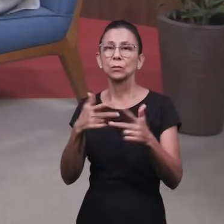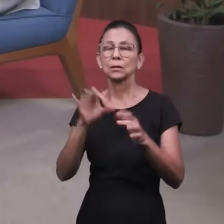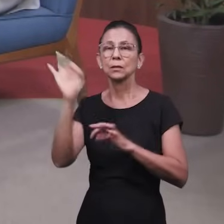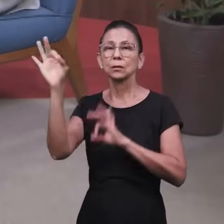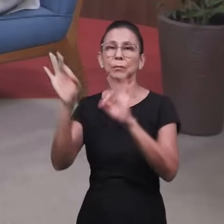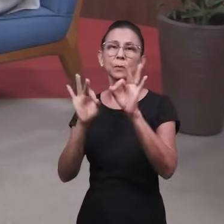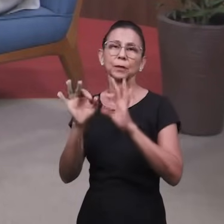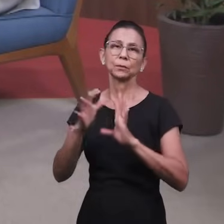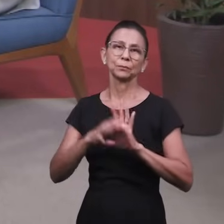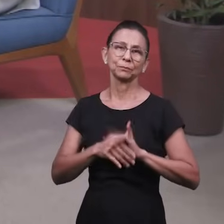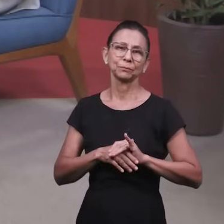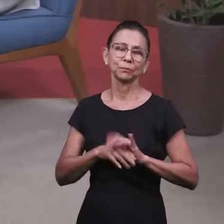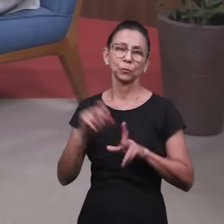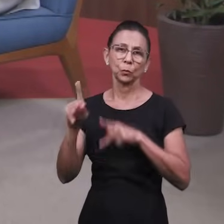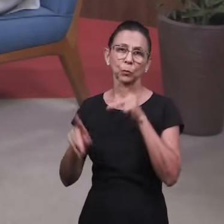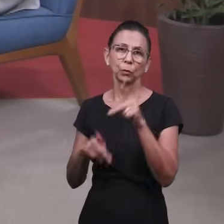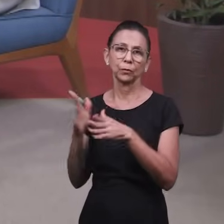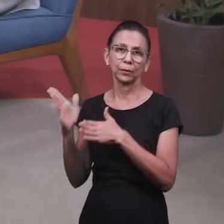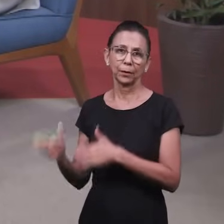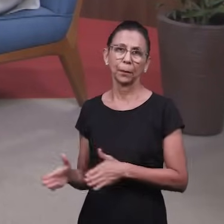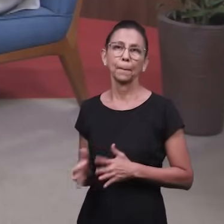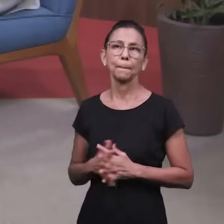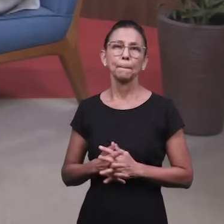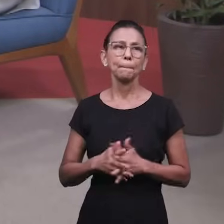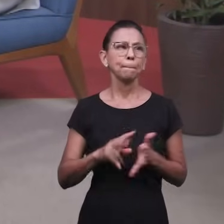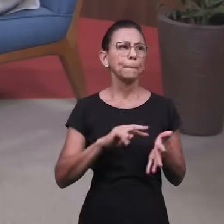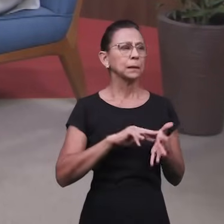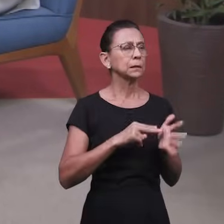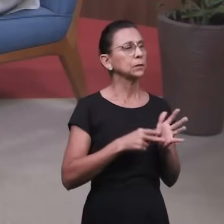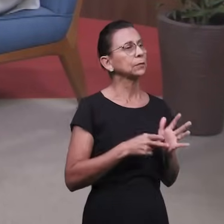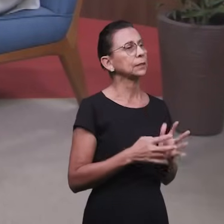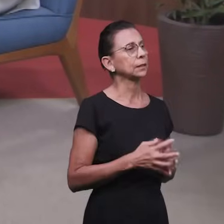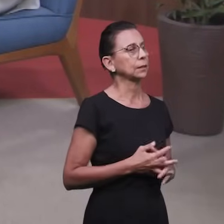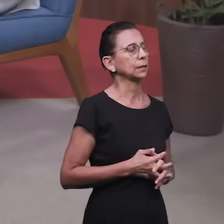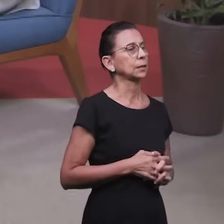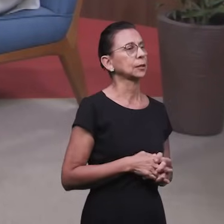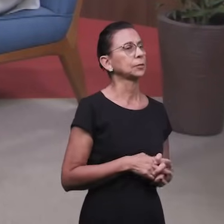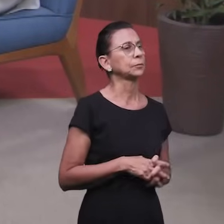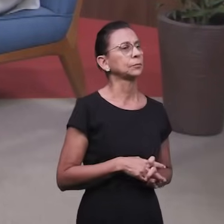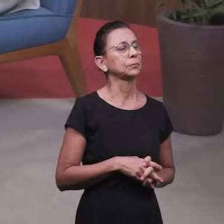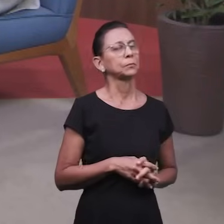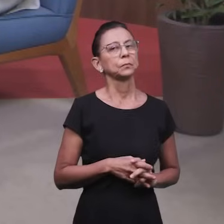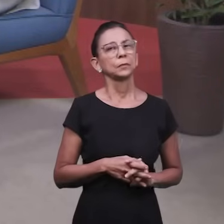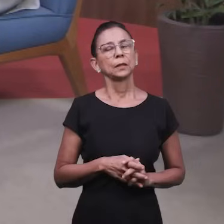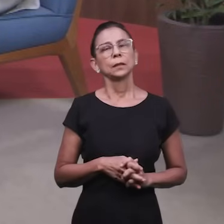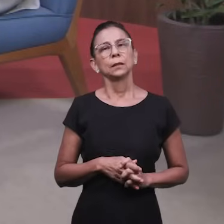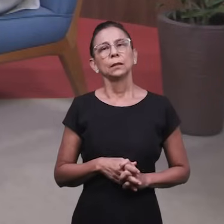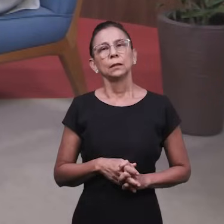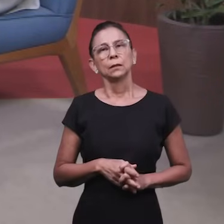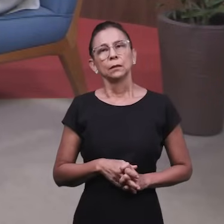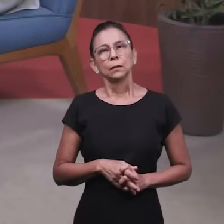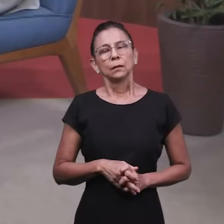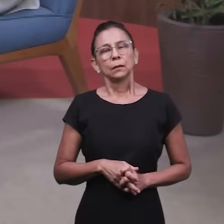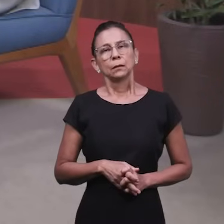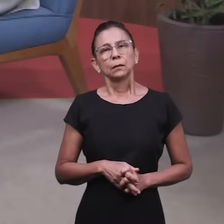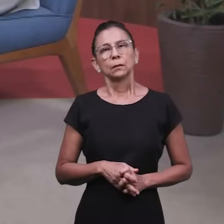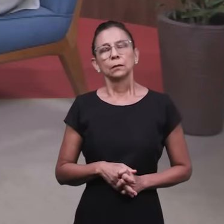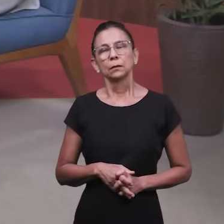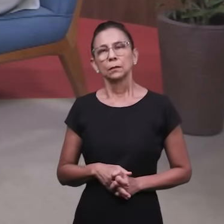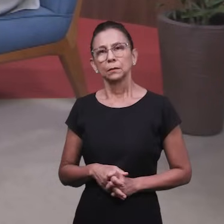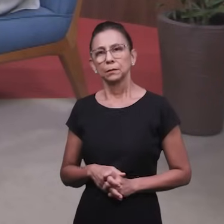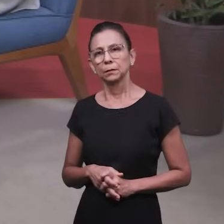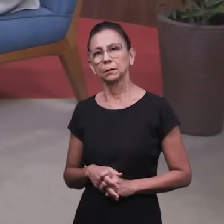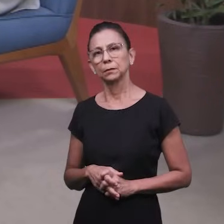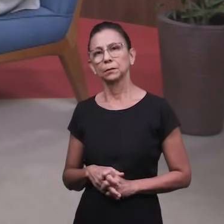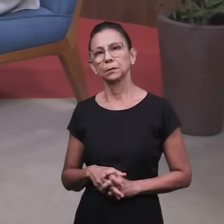Isso é a eternidade, é o que Deus tem preparado para nós. O que significa isso? Eu gosto muito de dizer isso quando eu tenho